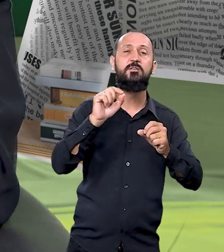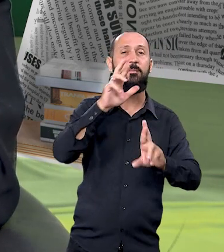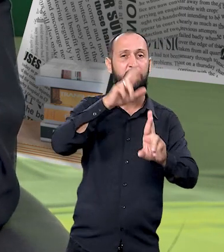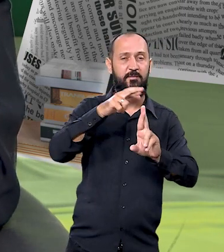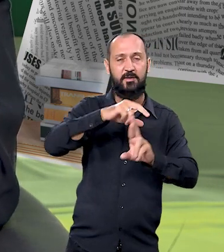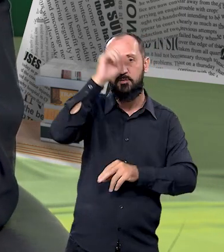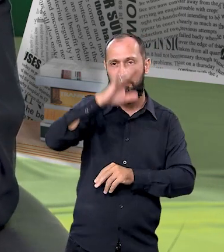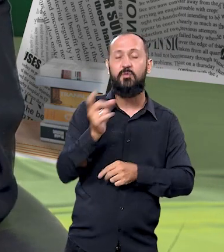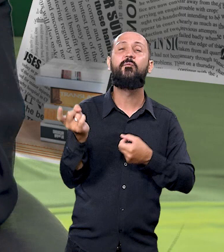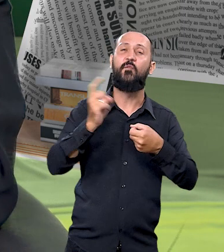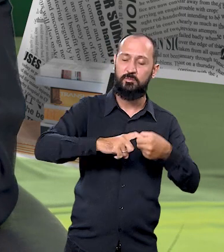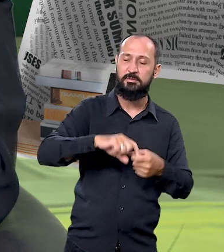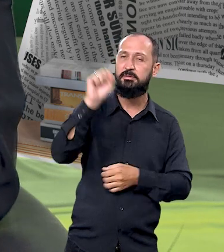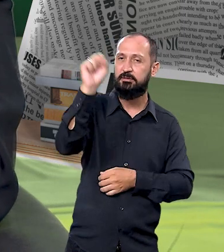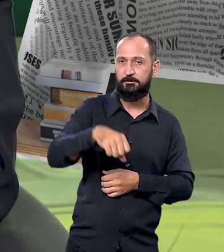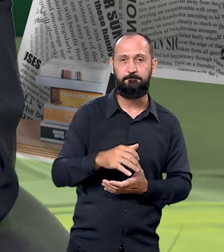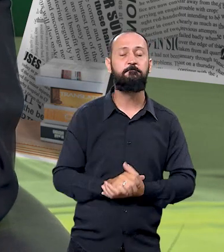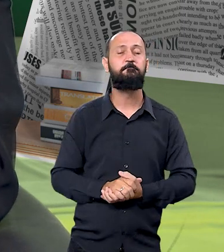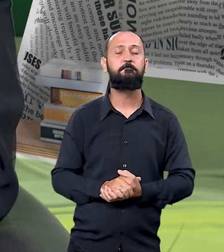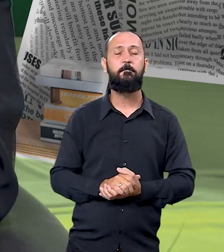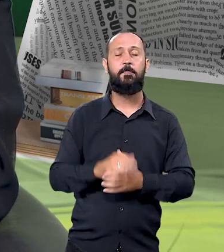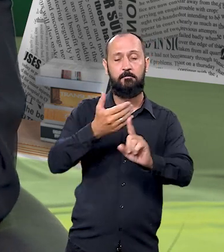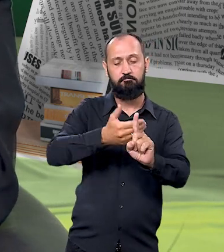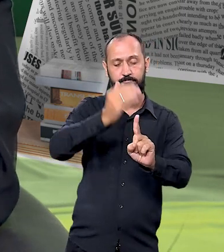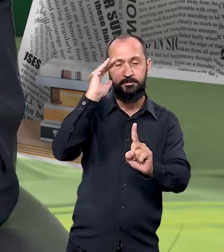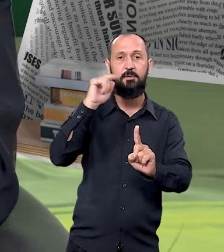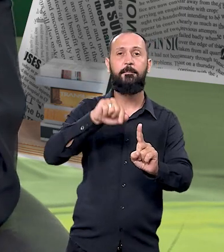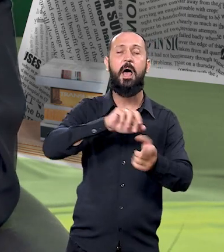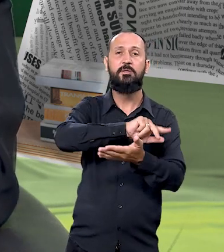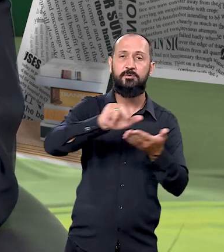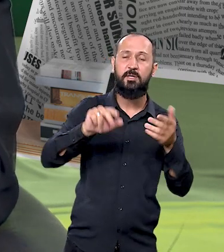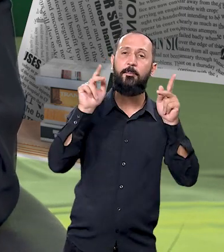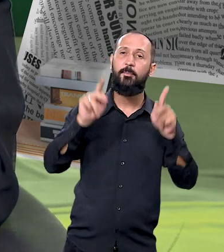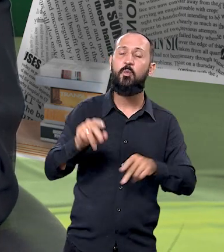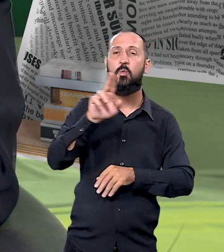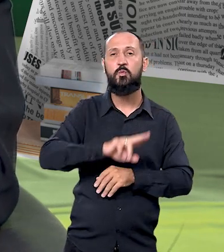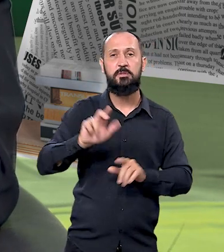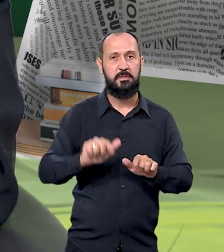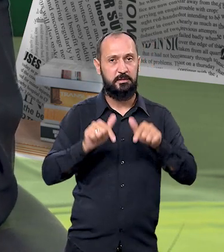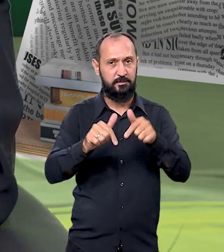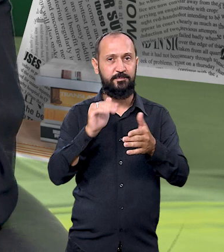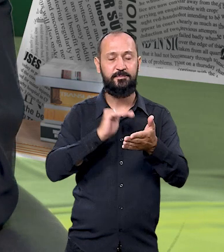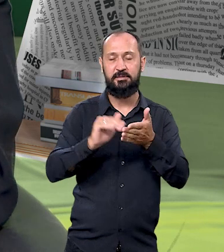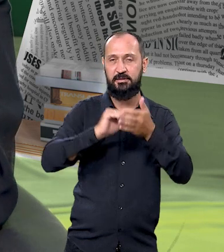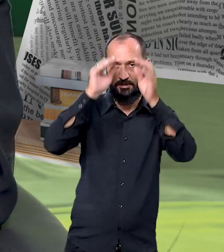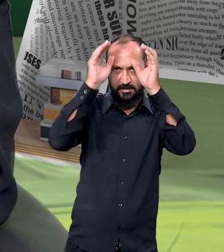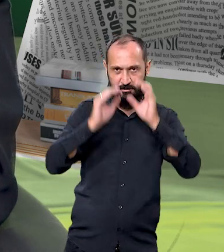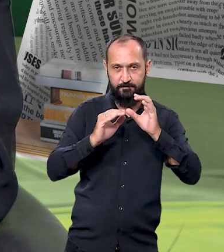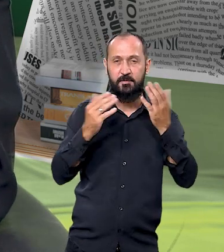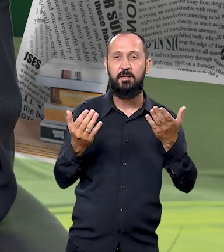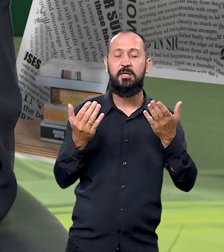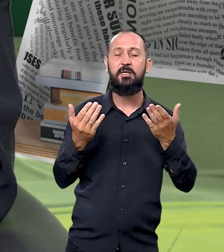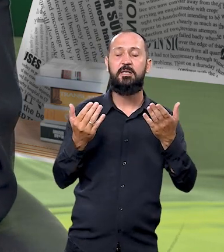de referência nacional e a gente está voltando. Então, dar visibilidade para a nossa diversidade da população através de ações na Secretaria da